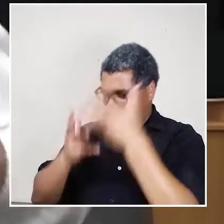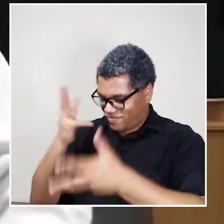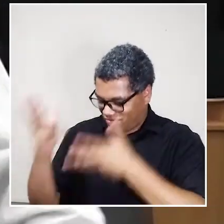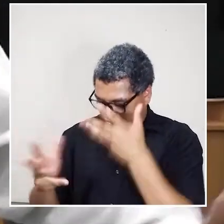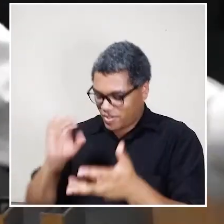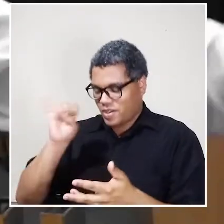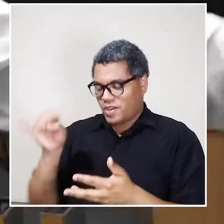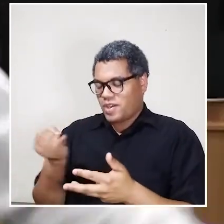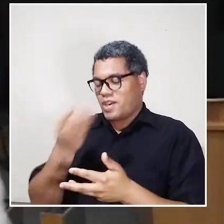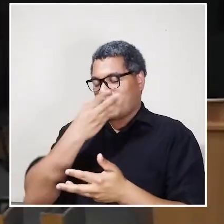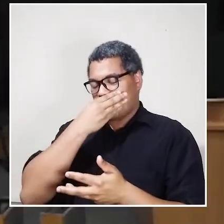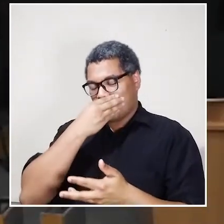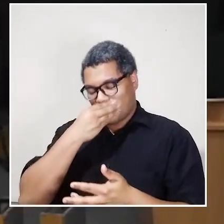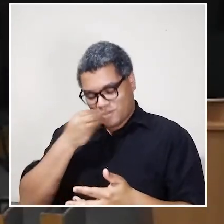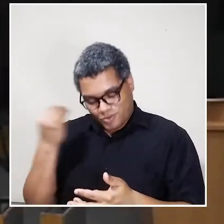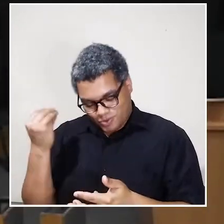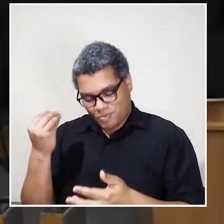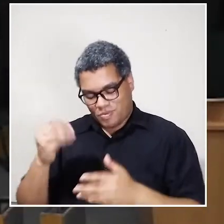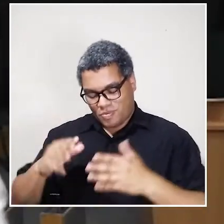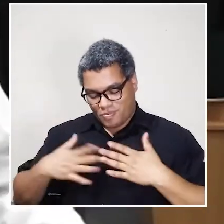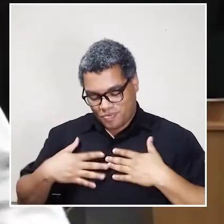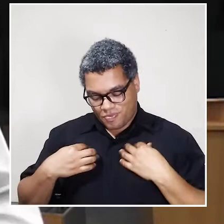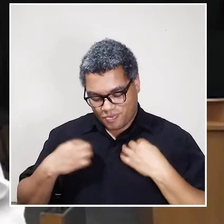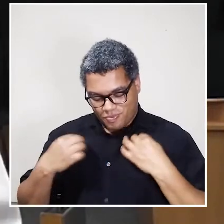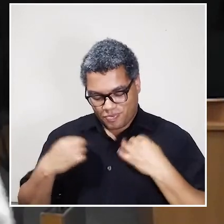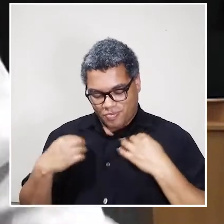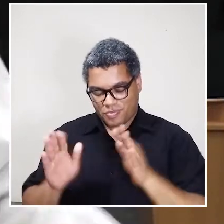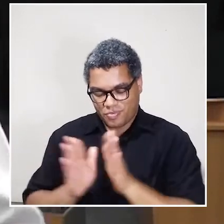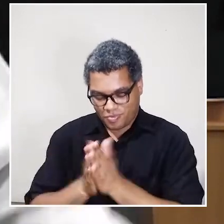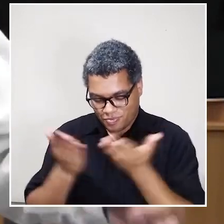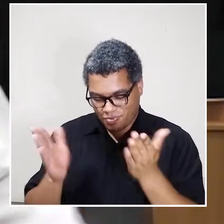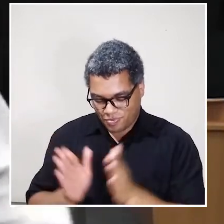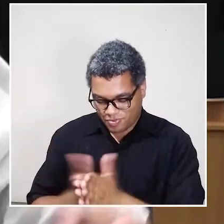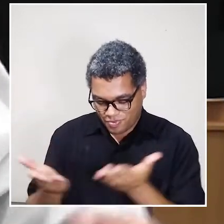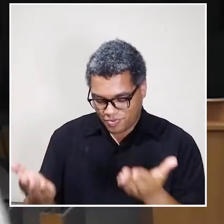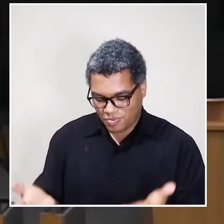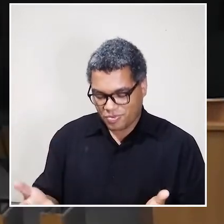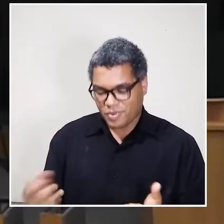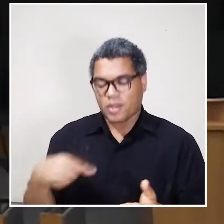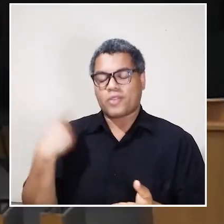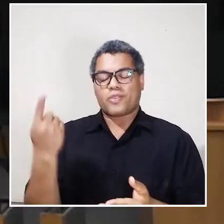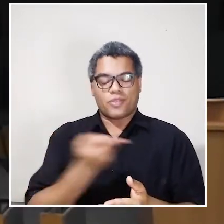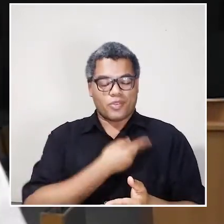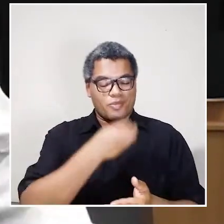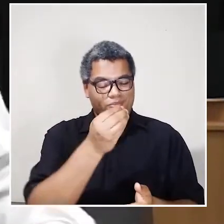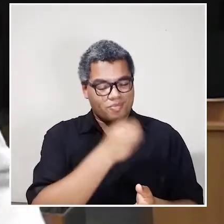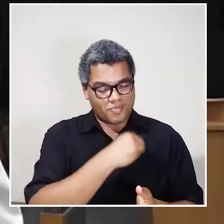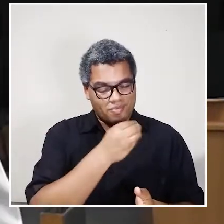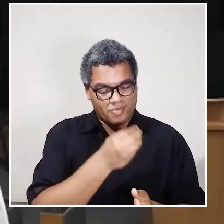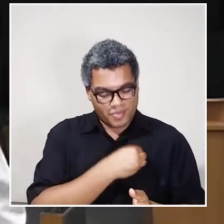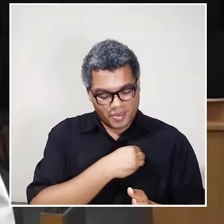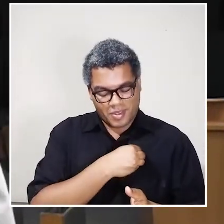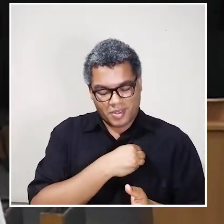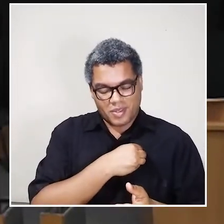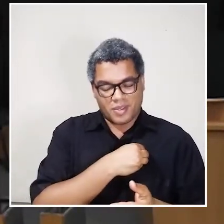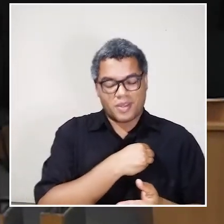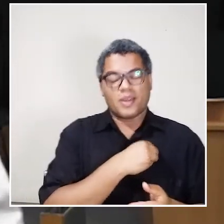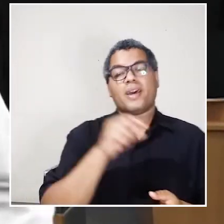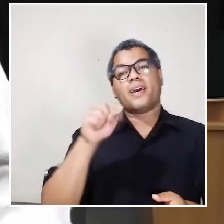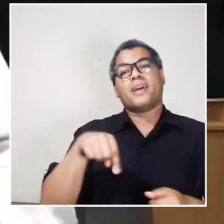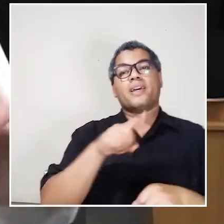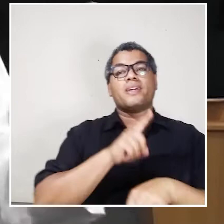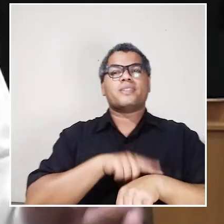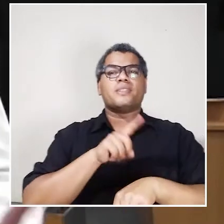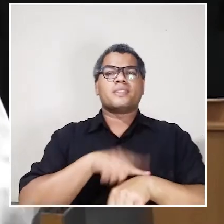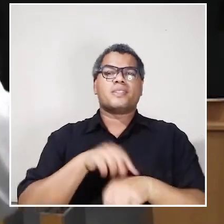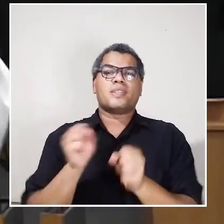pano de saco e cinza. De quem diz assim: somos de fato pecadores. Temos que lamber o pó da terra.